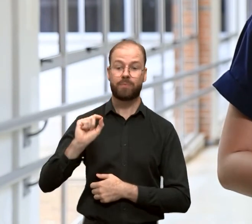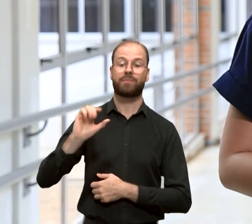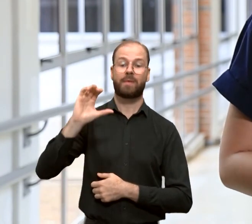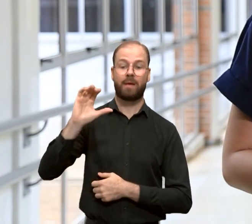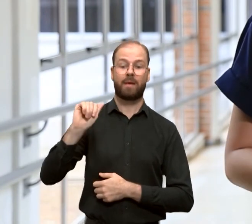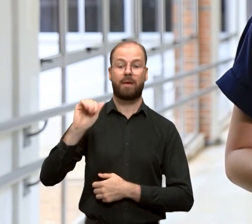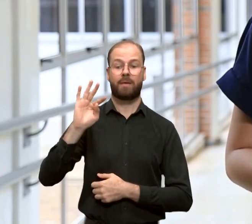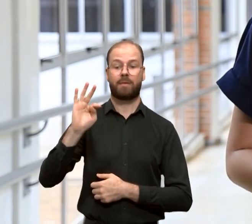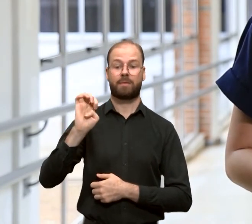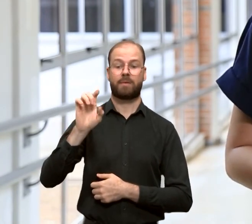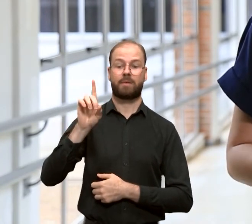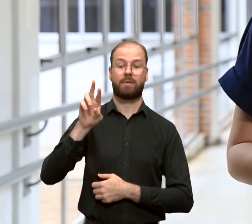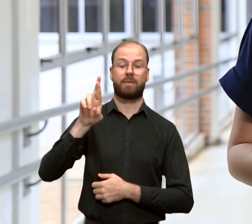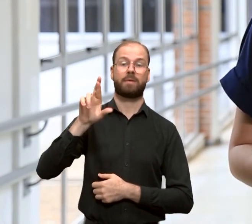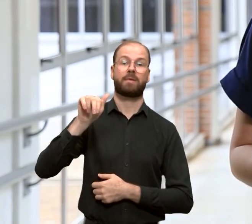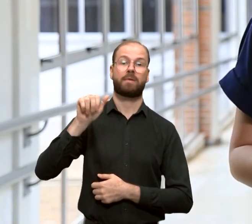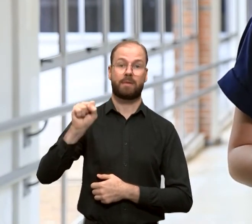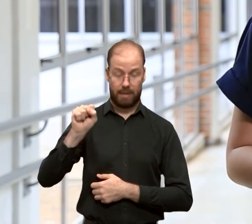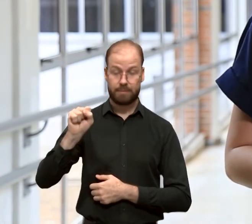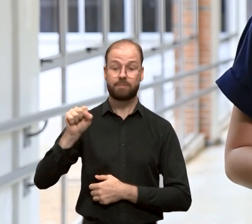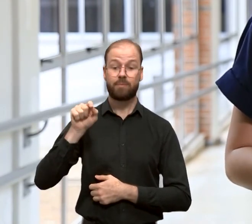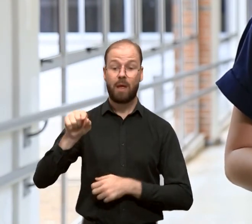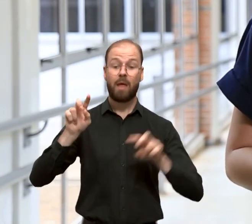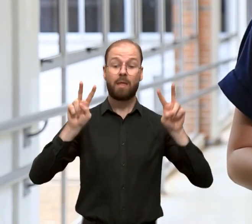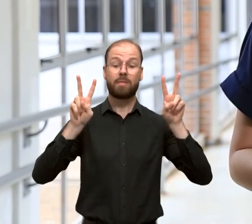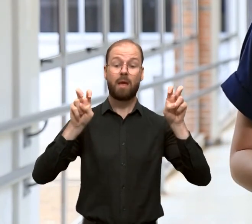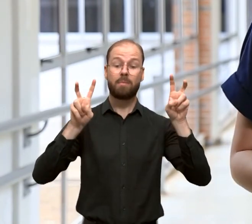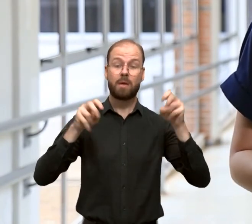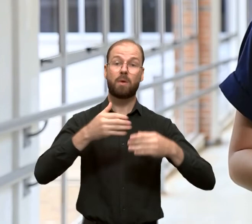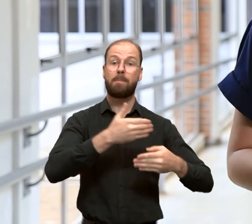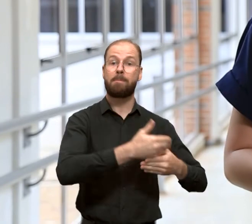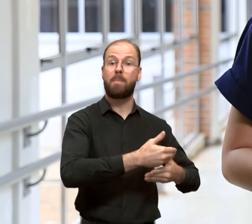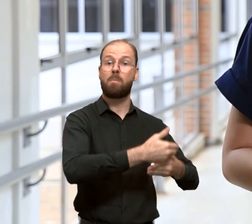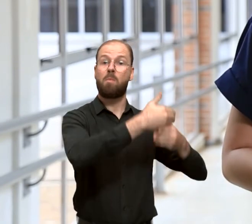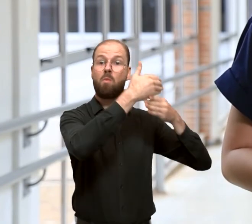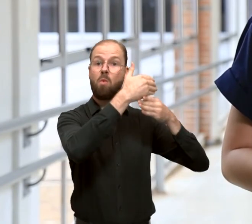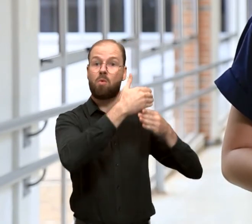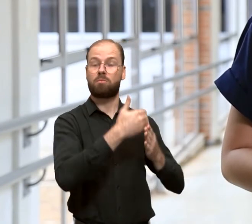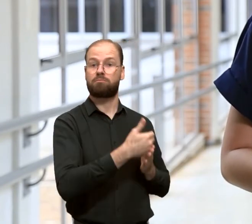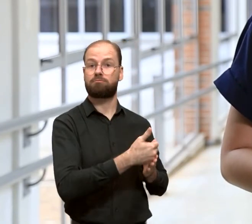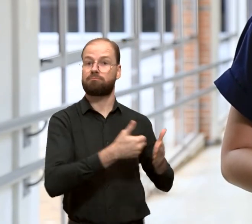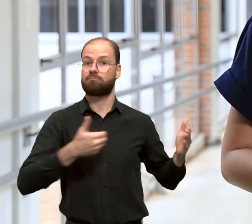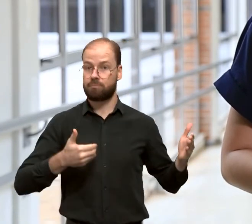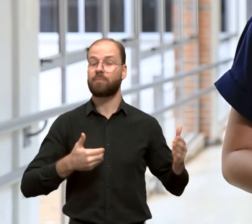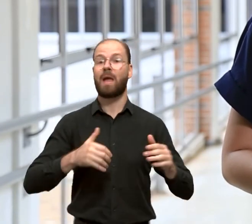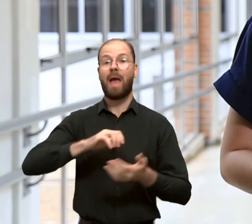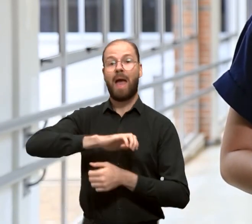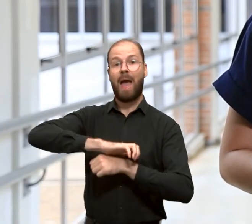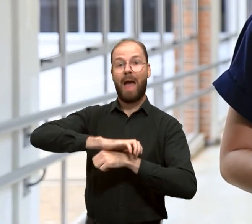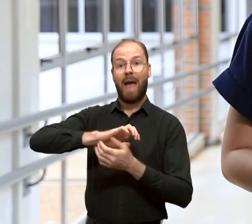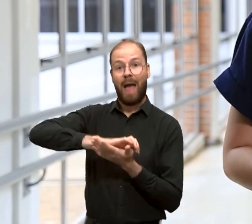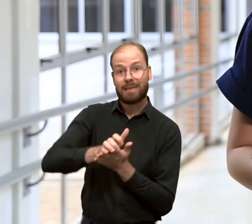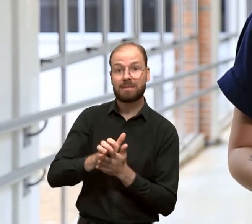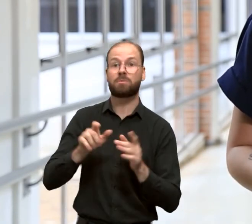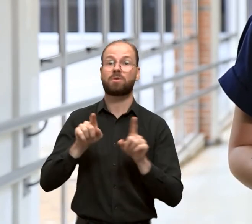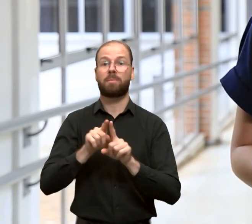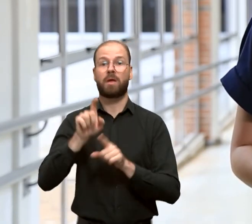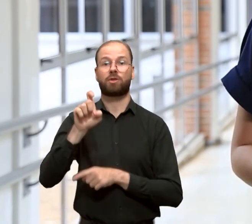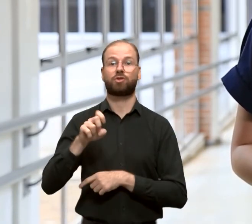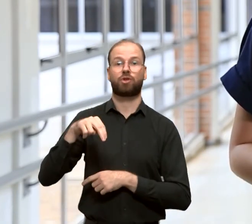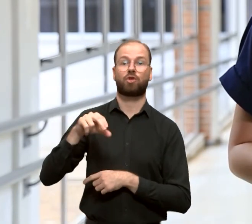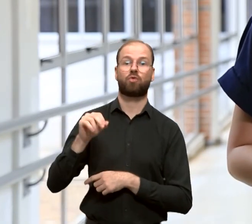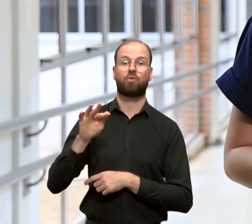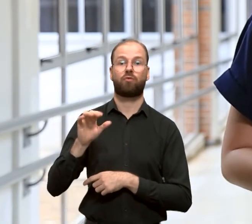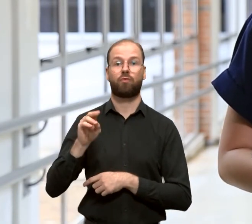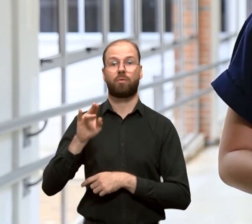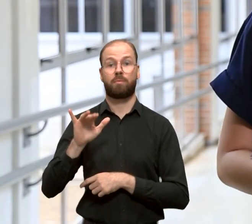de Mello, com o tema Esse Muro Entre Nós, Racismo e Xenofobia no Contexto de Refúgio. A abertura é